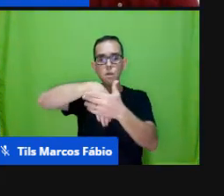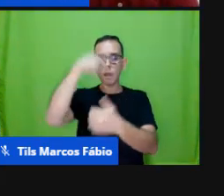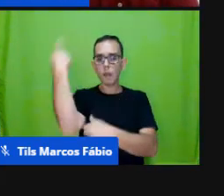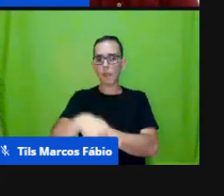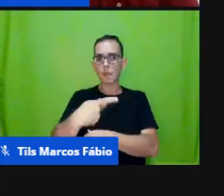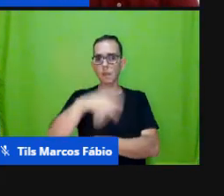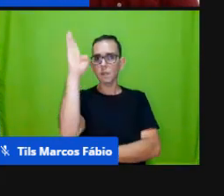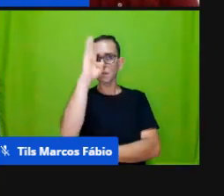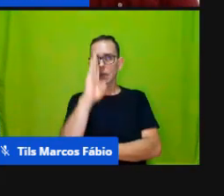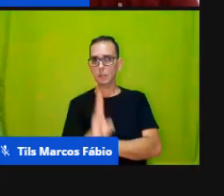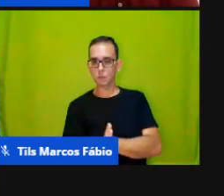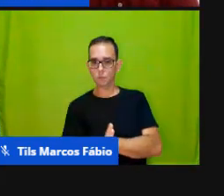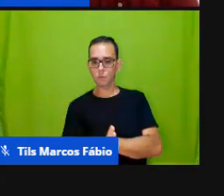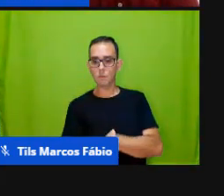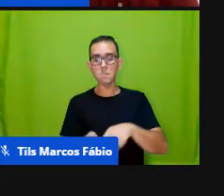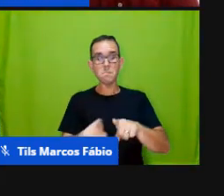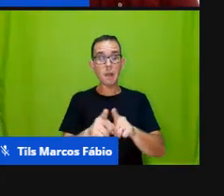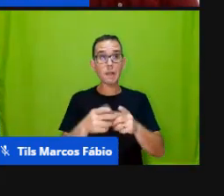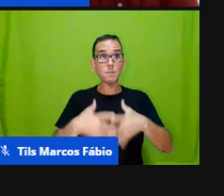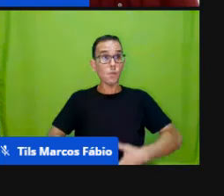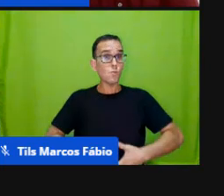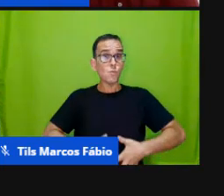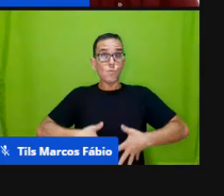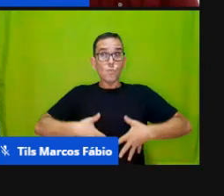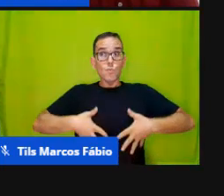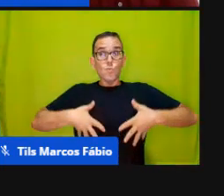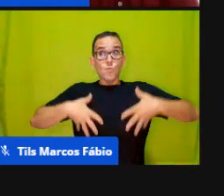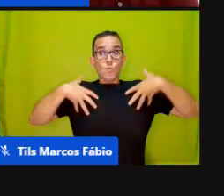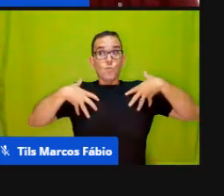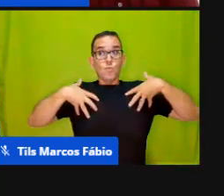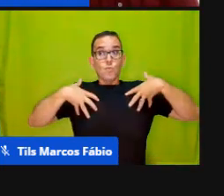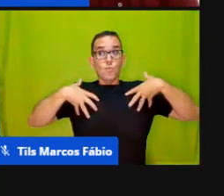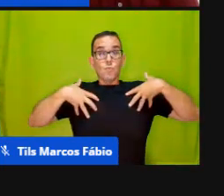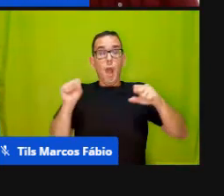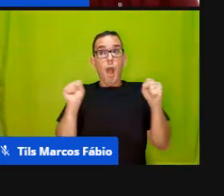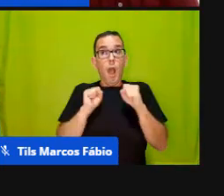Brasil, mas o meu grande orgulho, a minha grande paixão